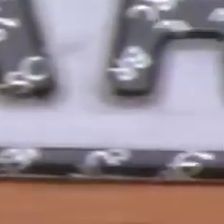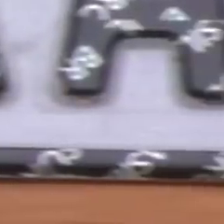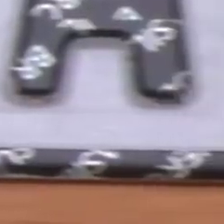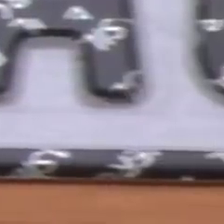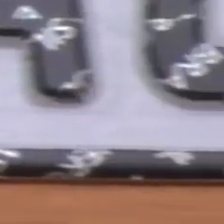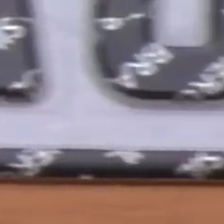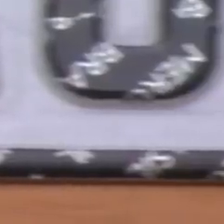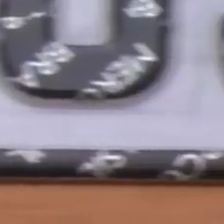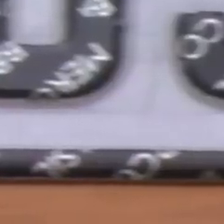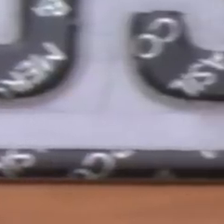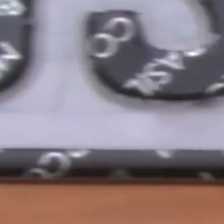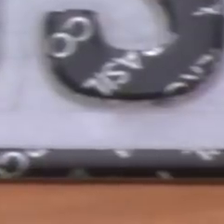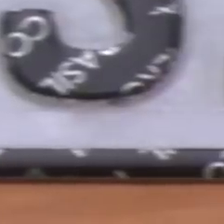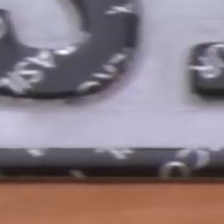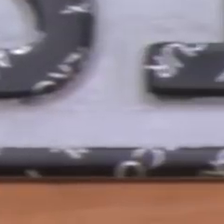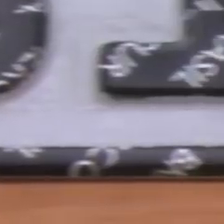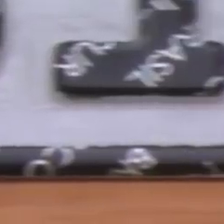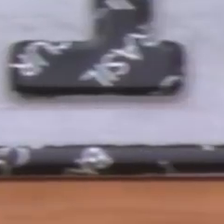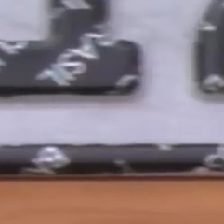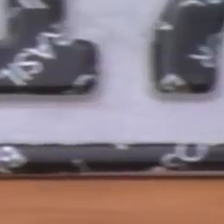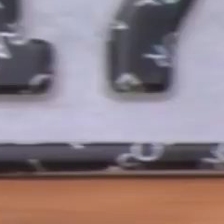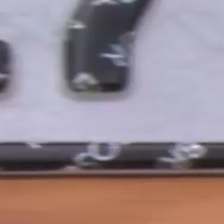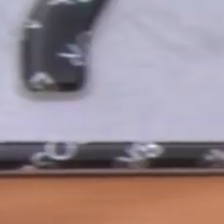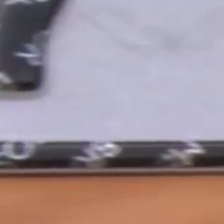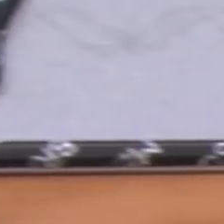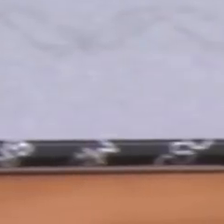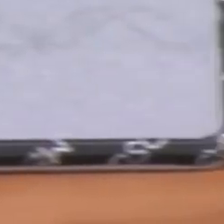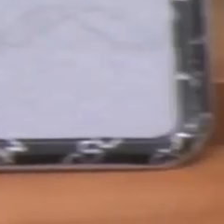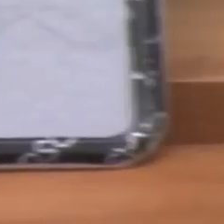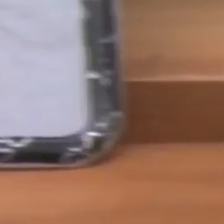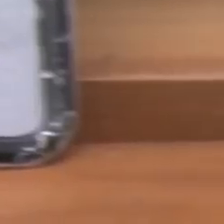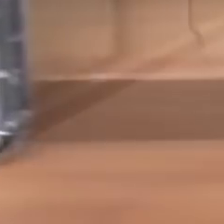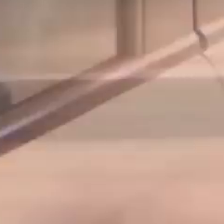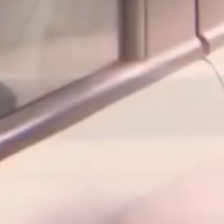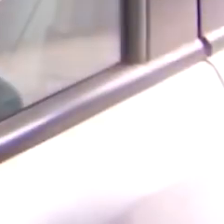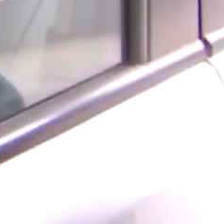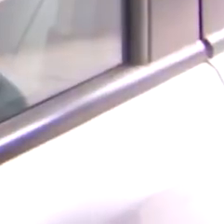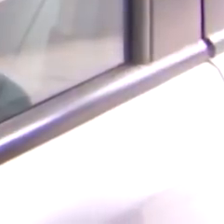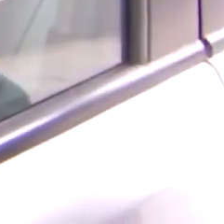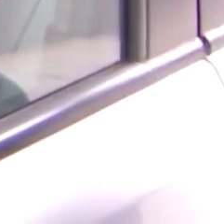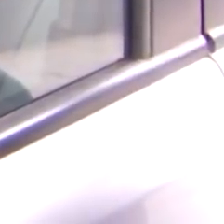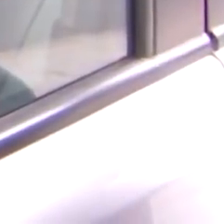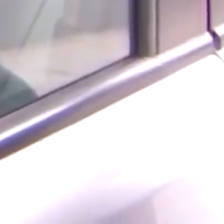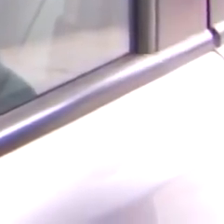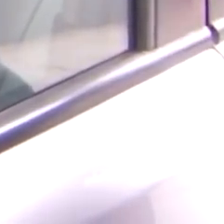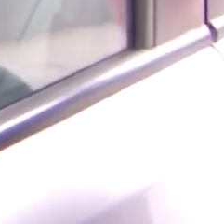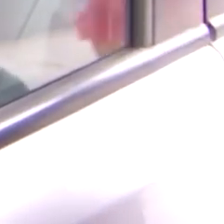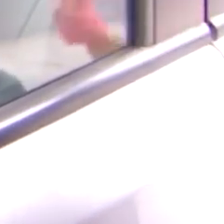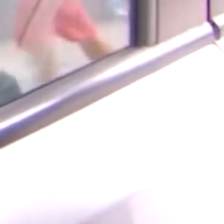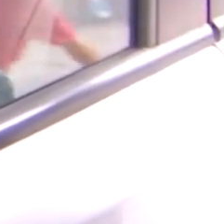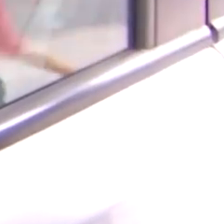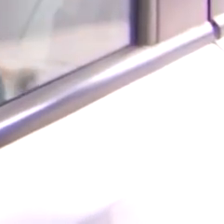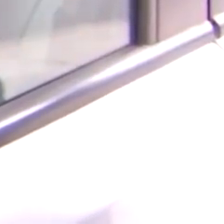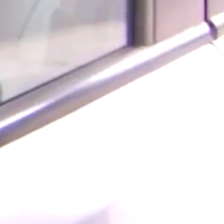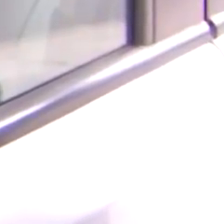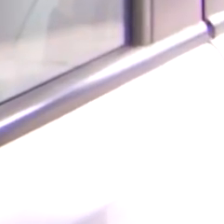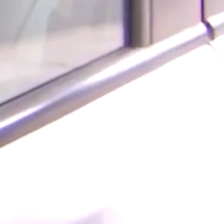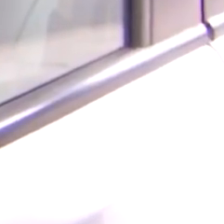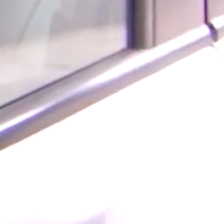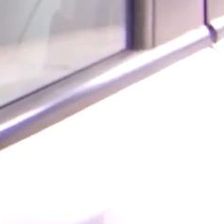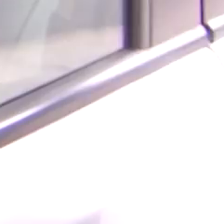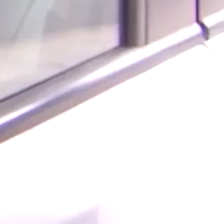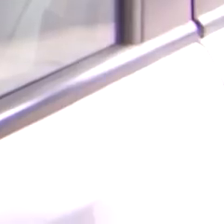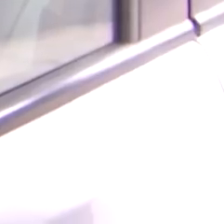diferença que chama a atenção é que agora só o país é identificado. Saber de onde era o carro,